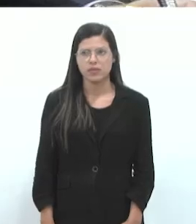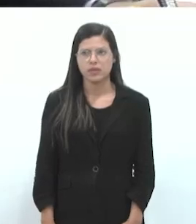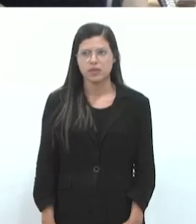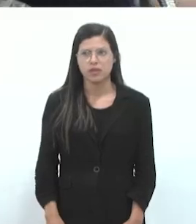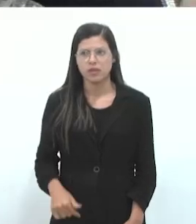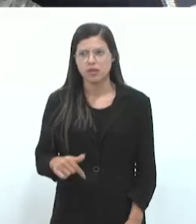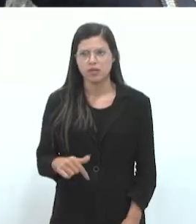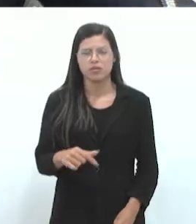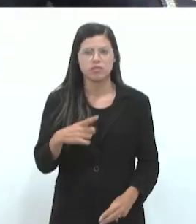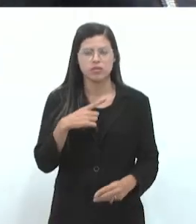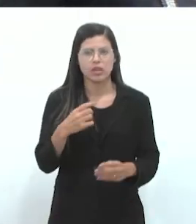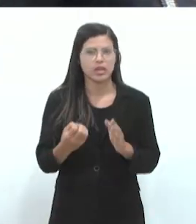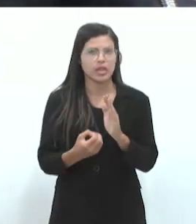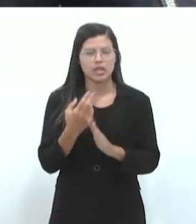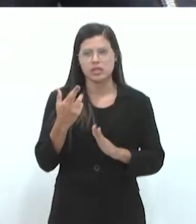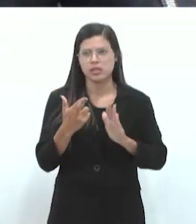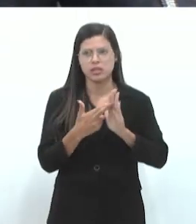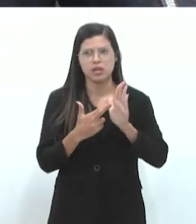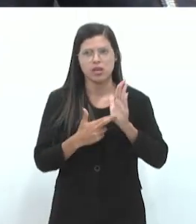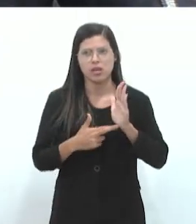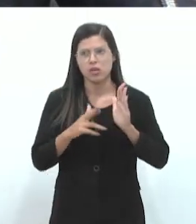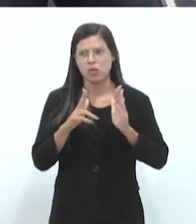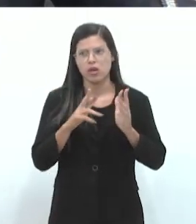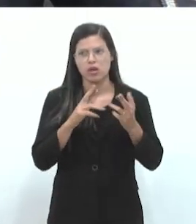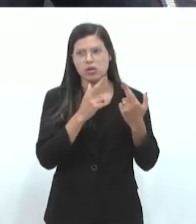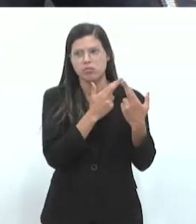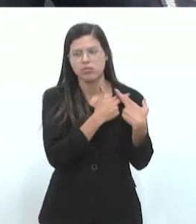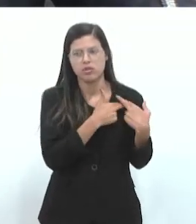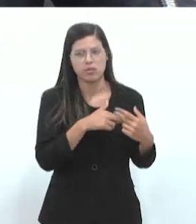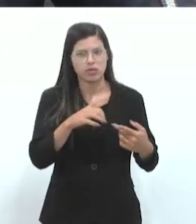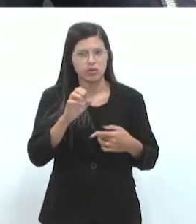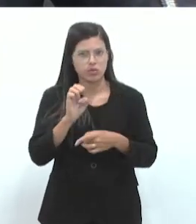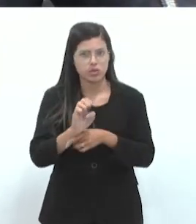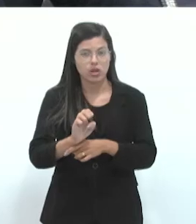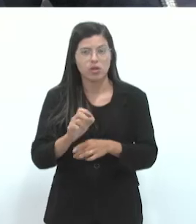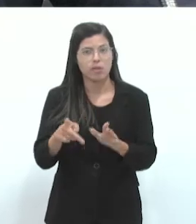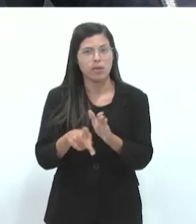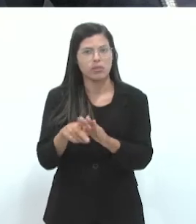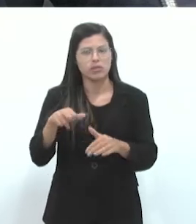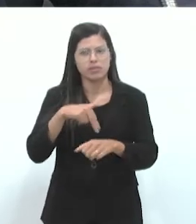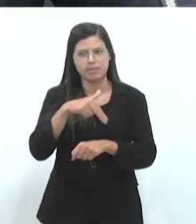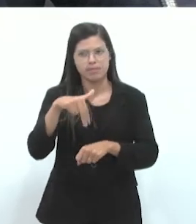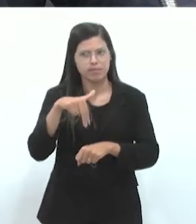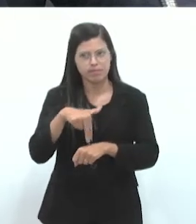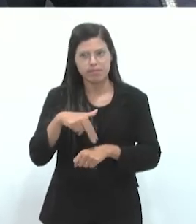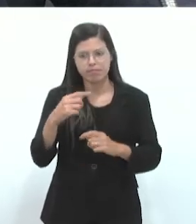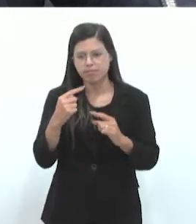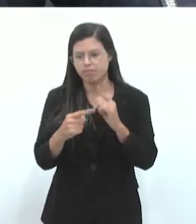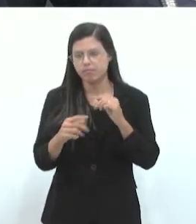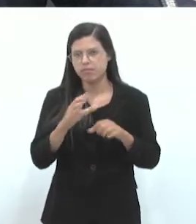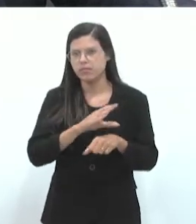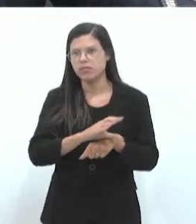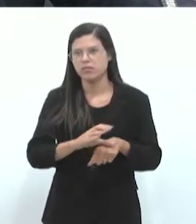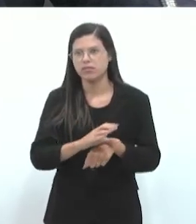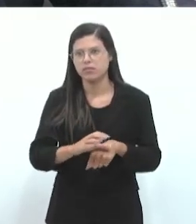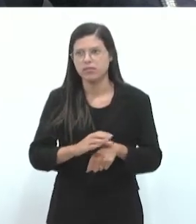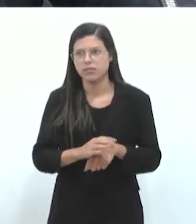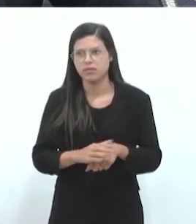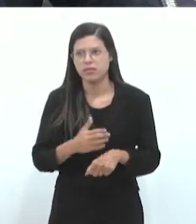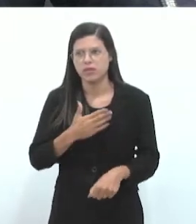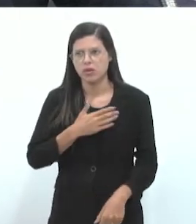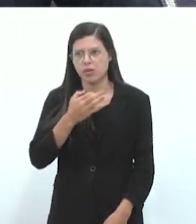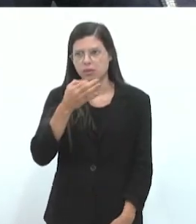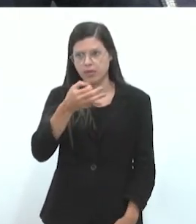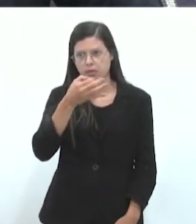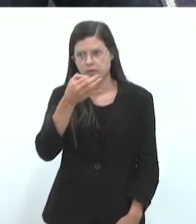a estipulação de regras cabe não ao Estado, mas à União. Então, está aí a inconstitucionalidade, ao meu ver. Então, nesse sentido, só